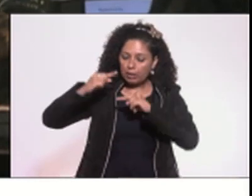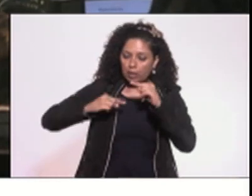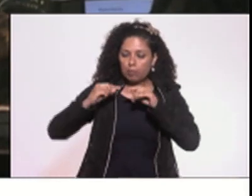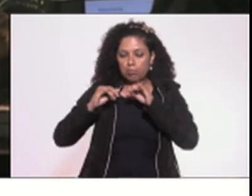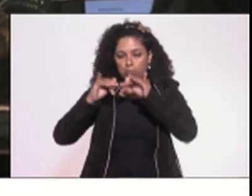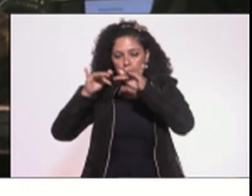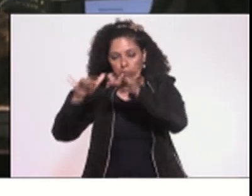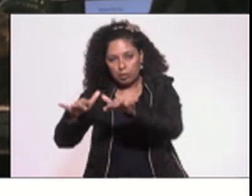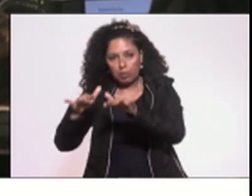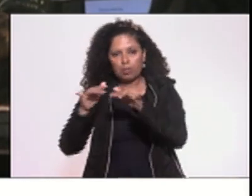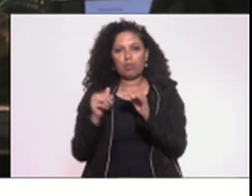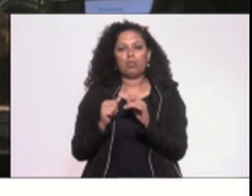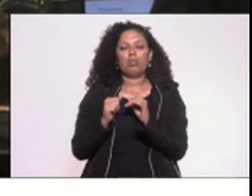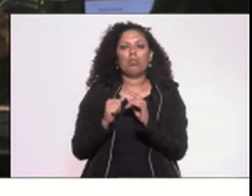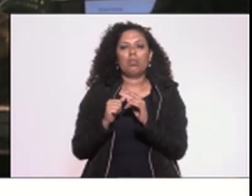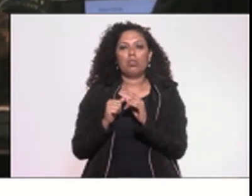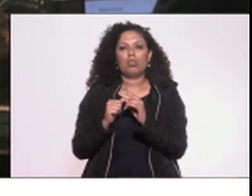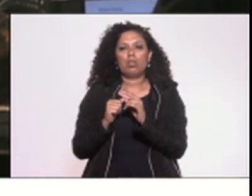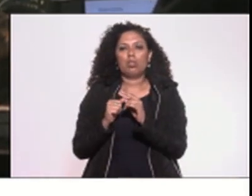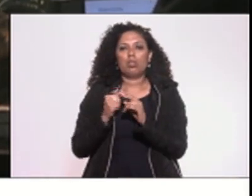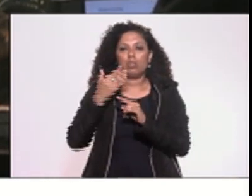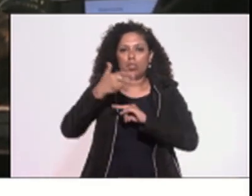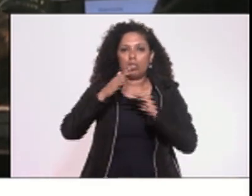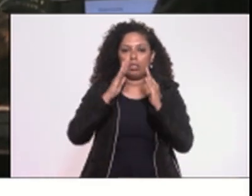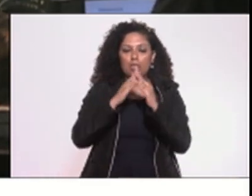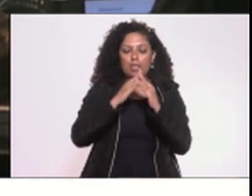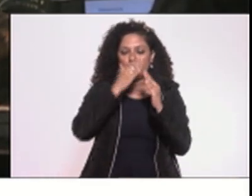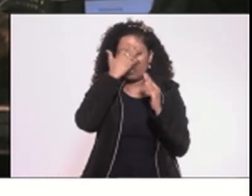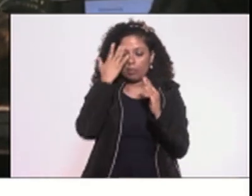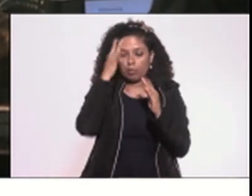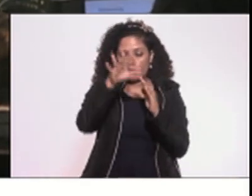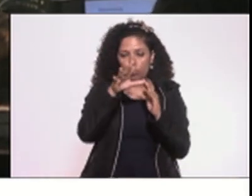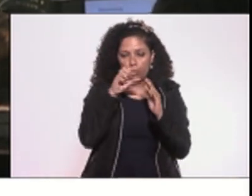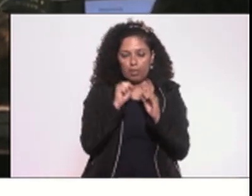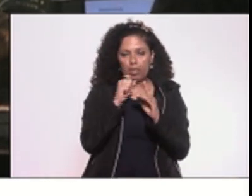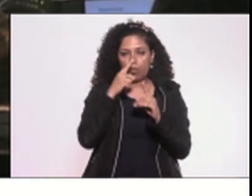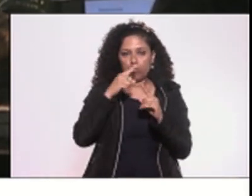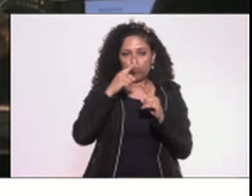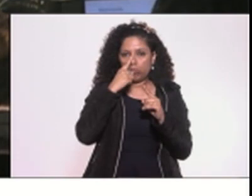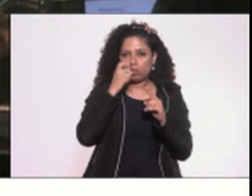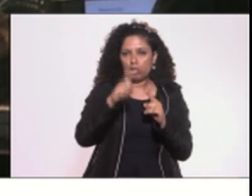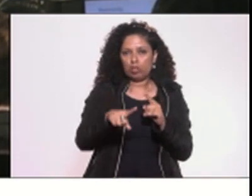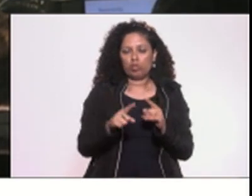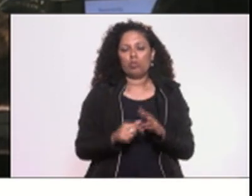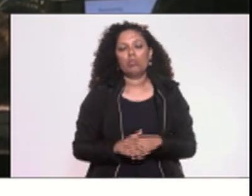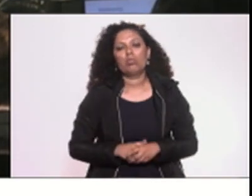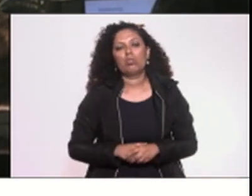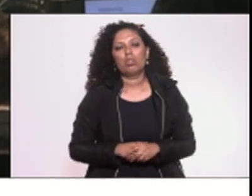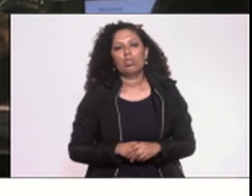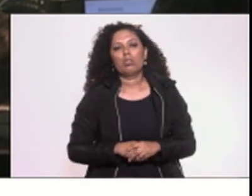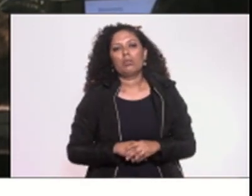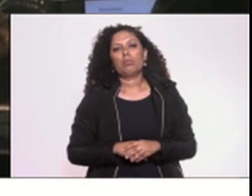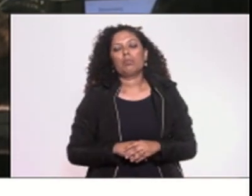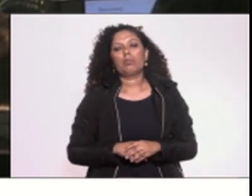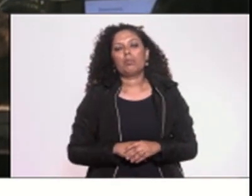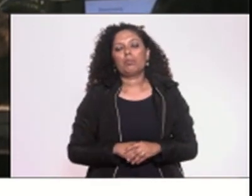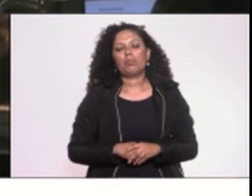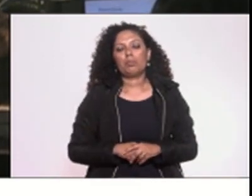ir na residência dos cidadãos, tá? Pode passar, por favor. Pode passar.